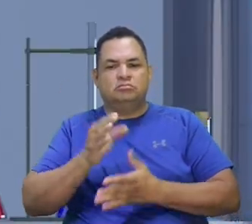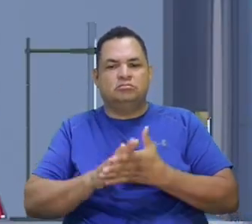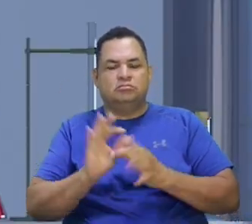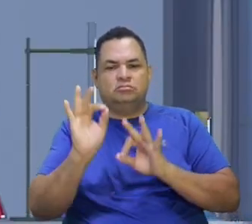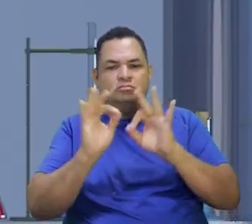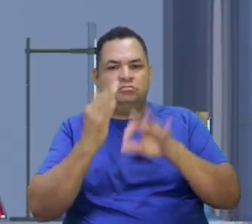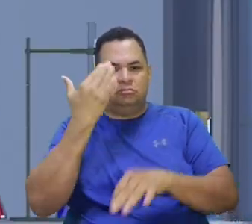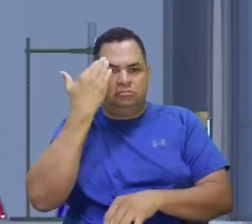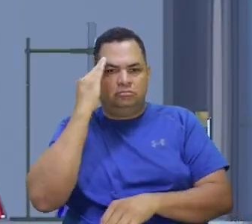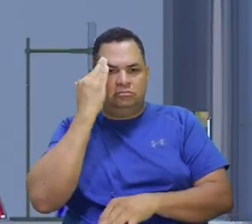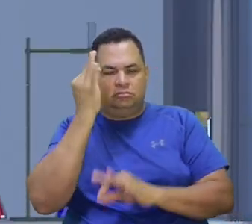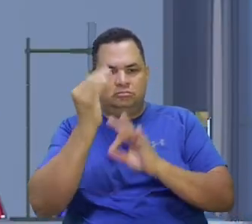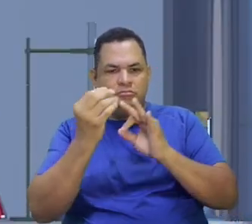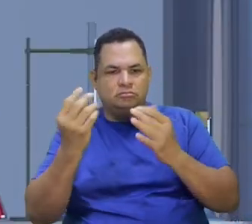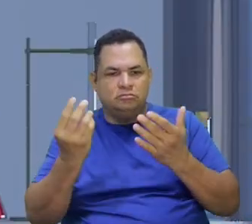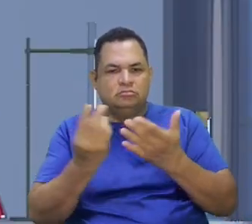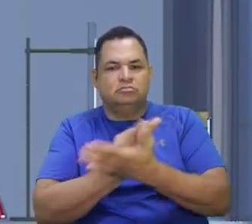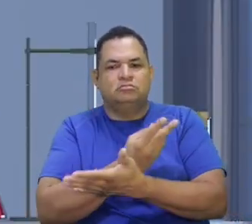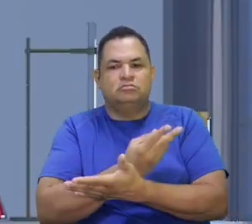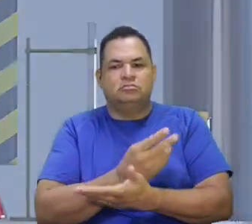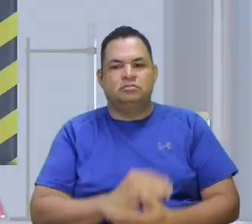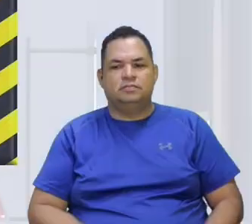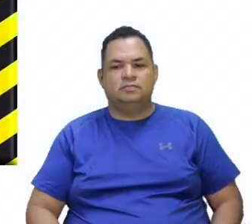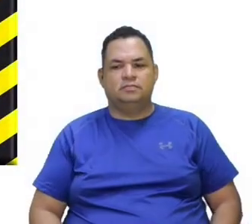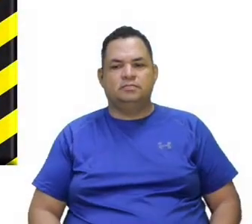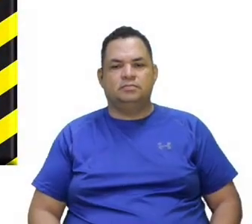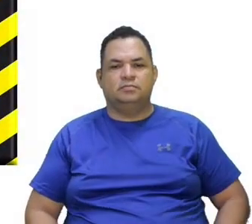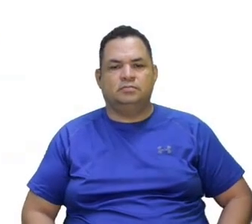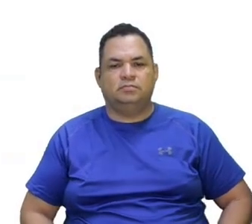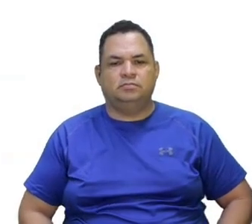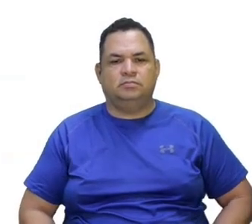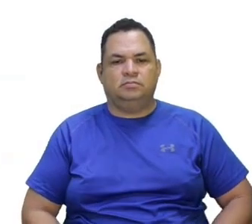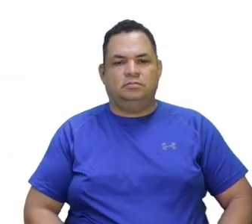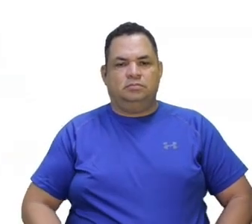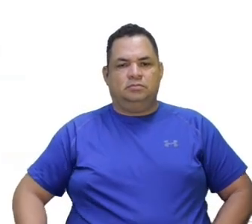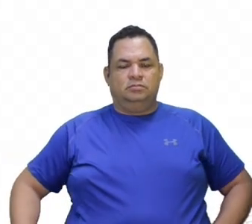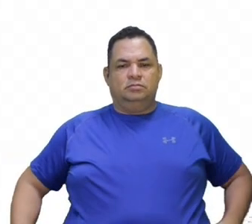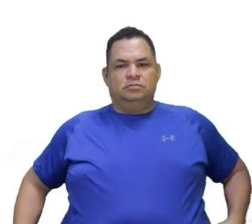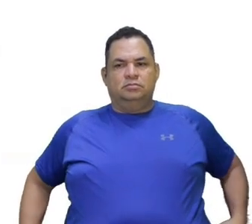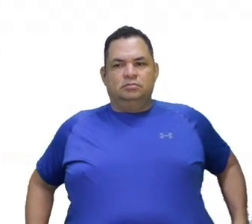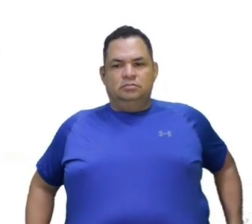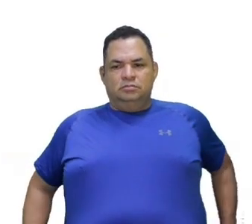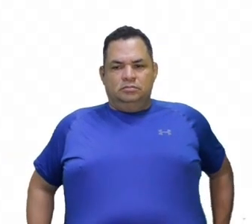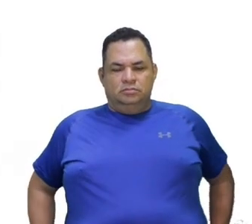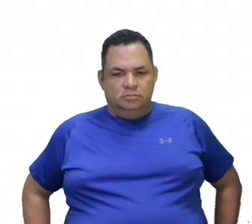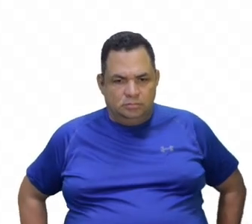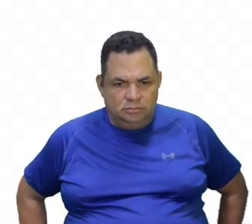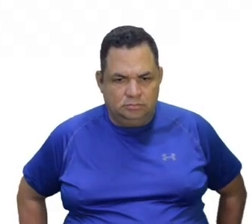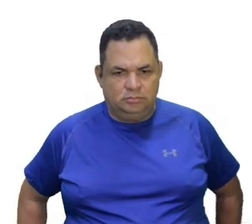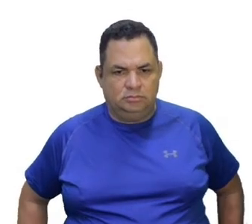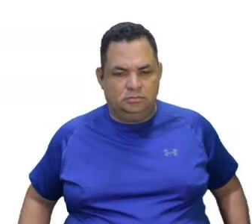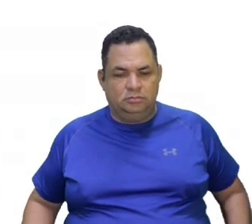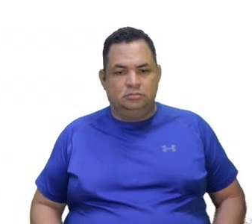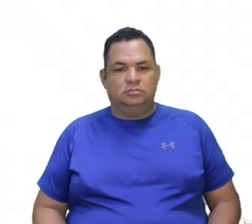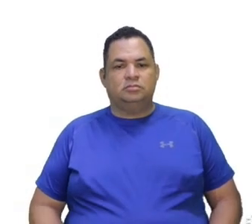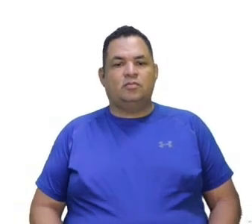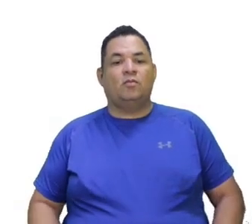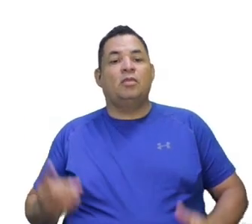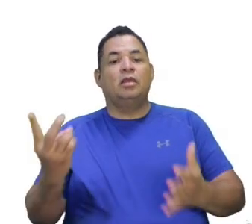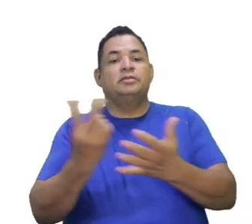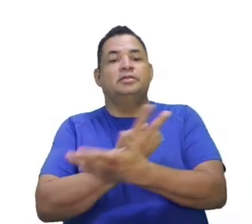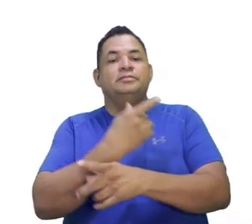o porquê que isso acontece. Vamos lá no slide. Olha só. Isso ocorre,